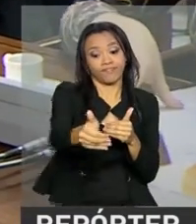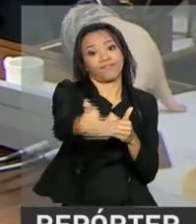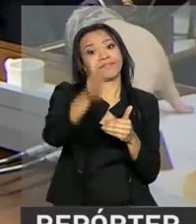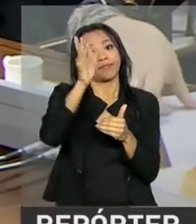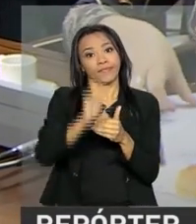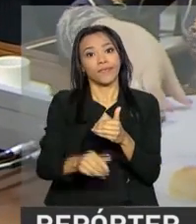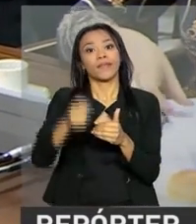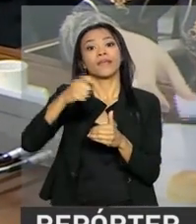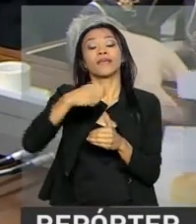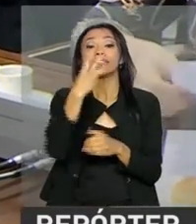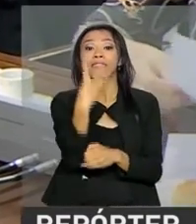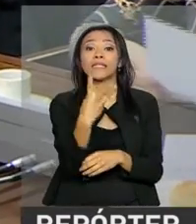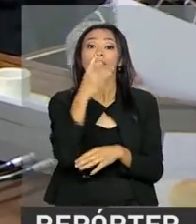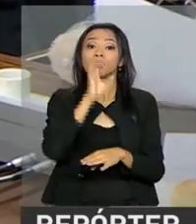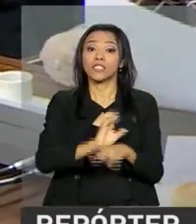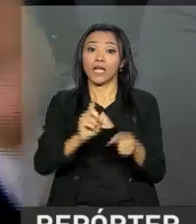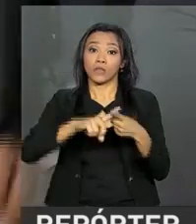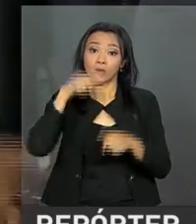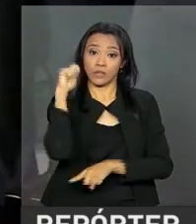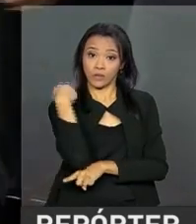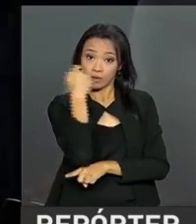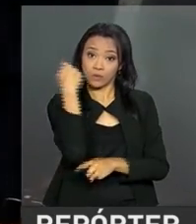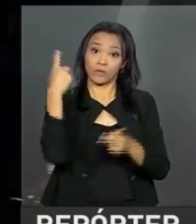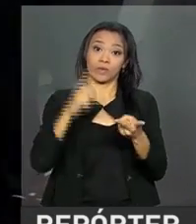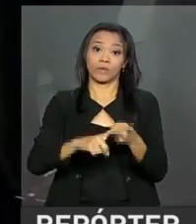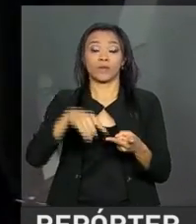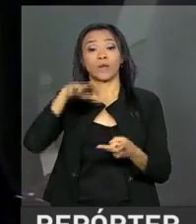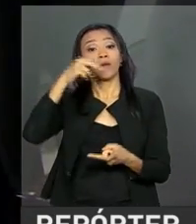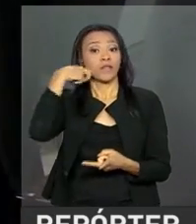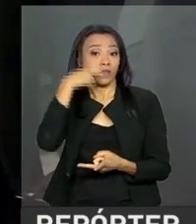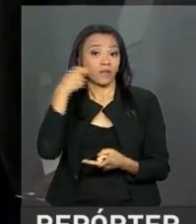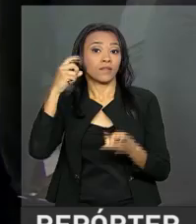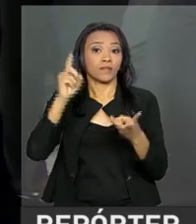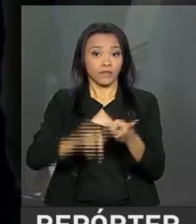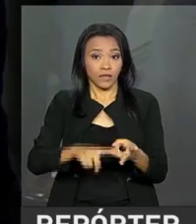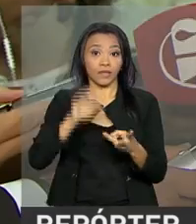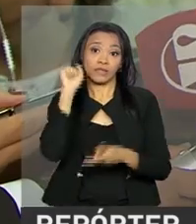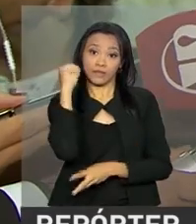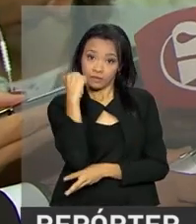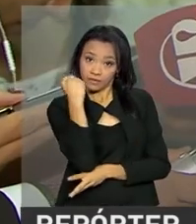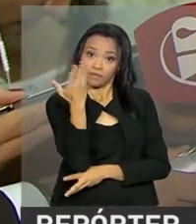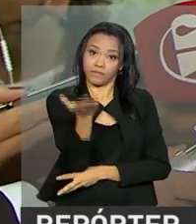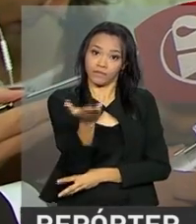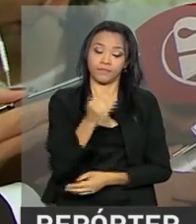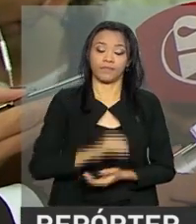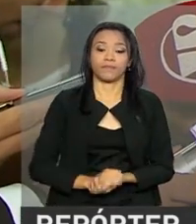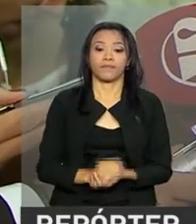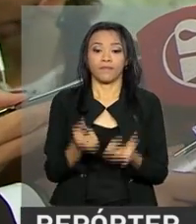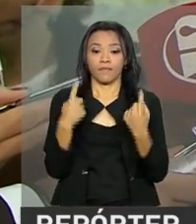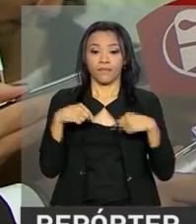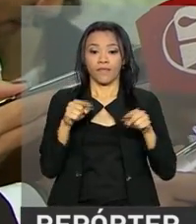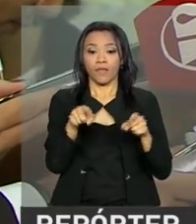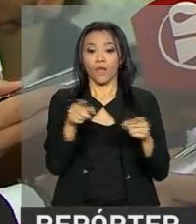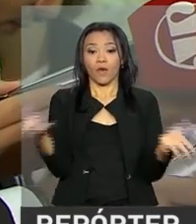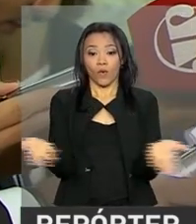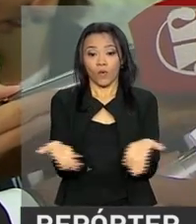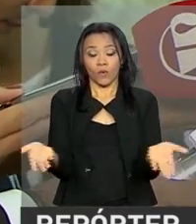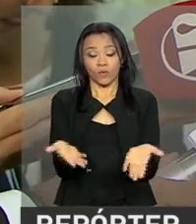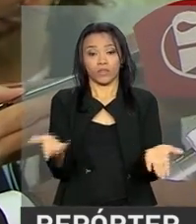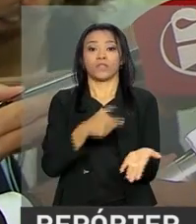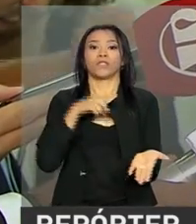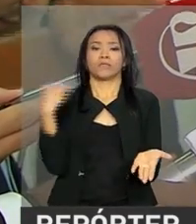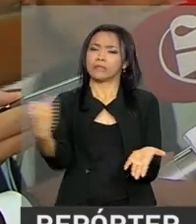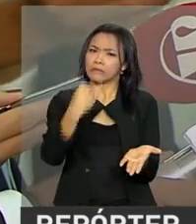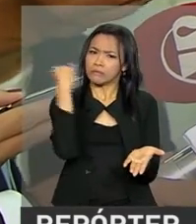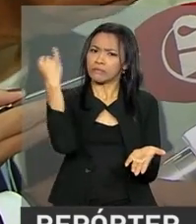em 3 estados: Rio Grande do Sul, Rio Grande do Norte e Sergipe. Hoje nós damos um passo